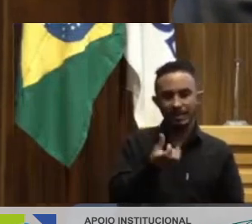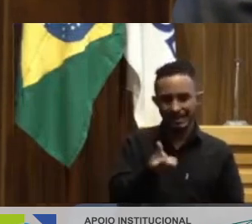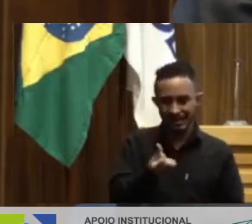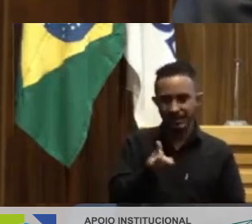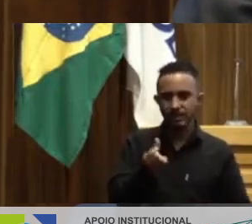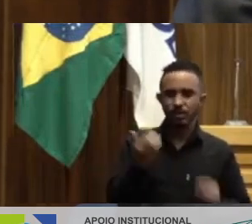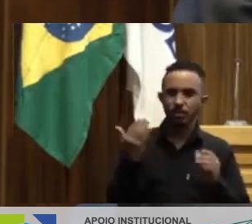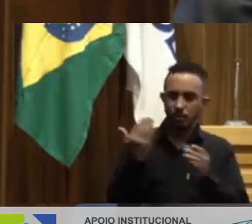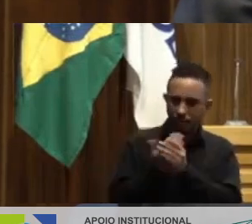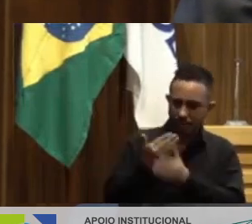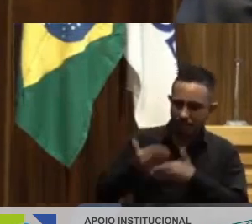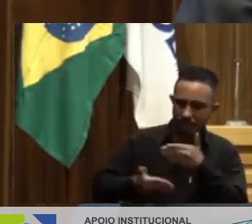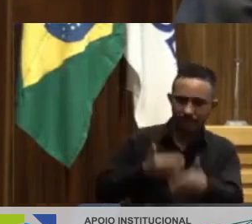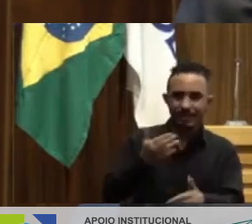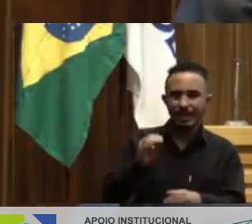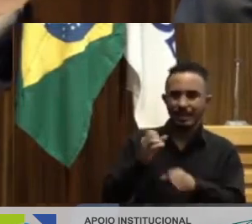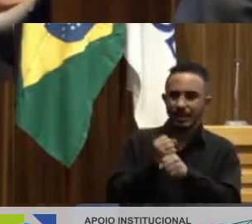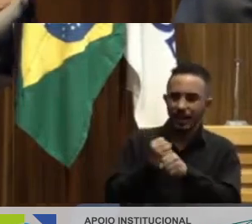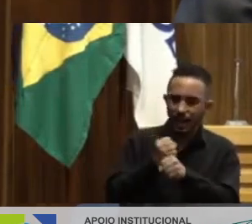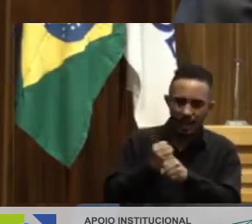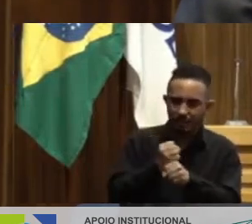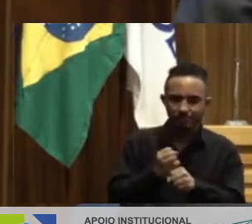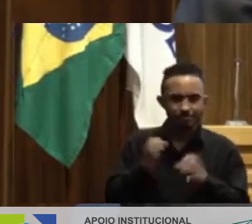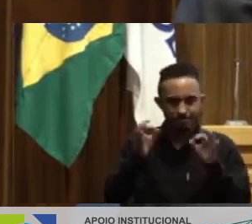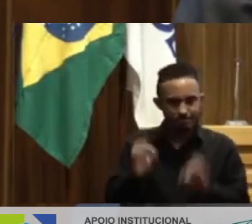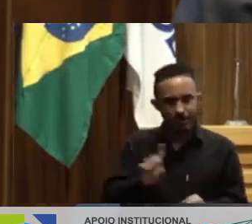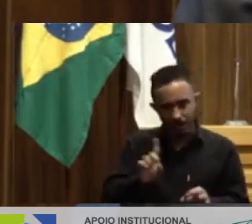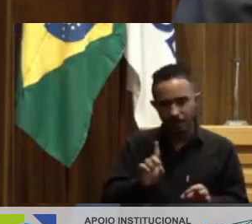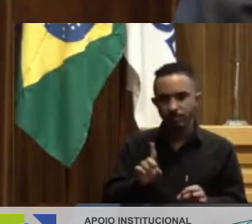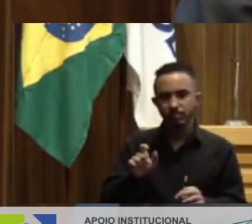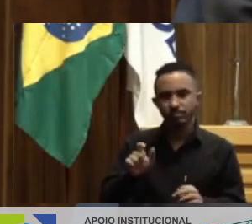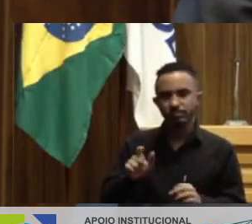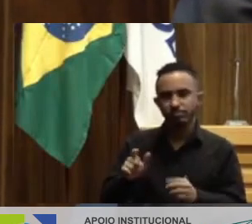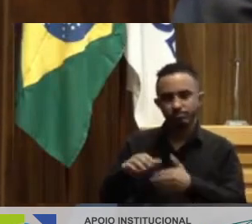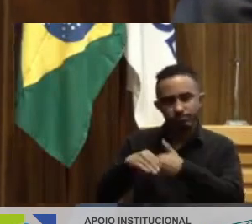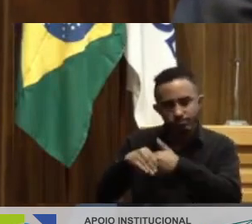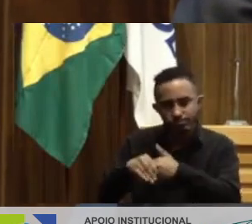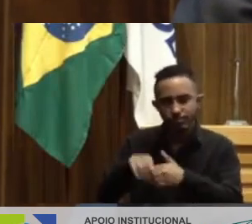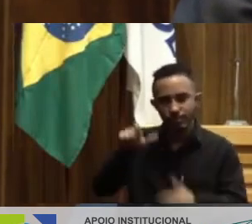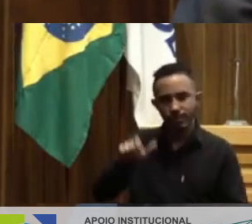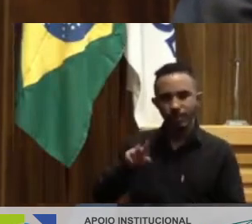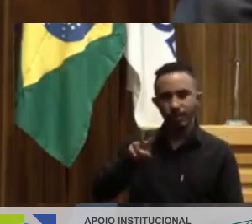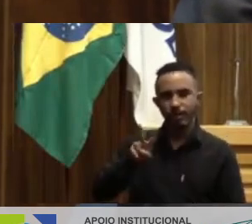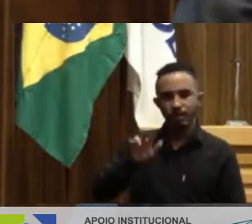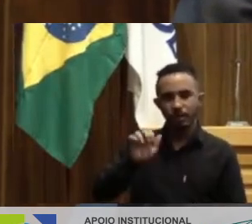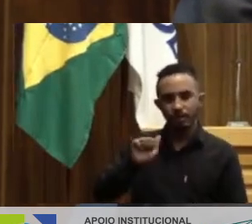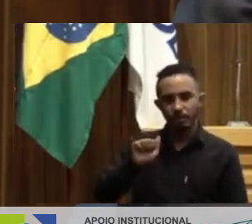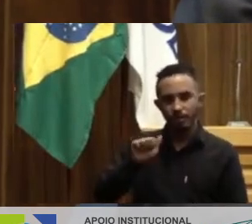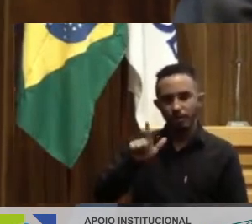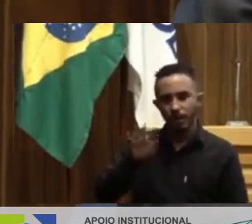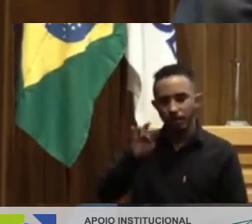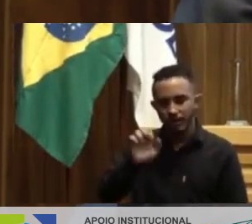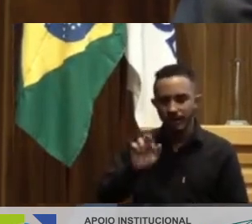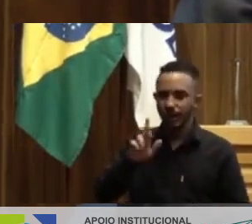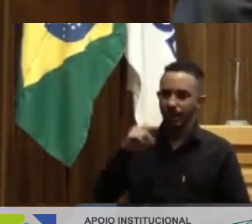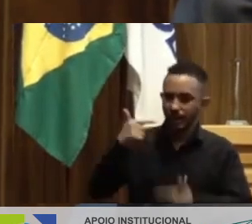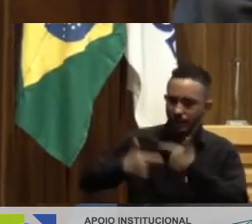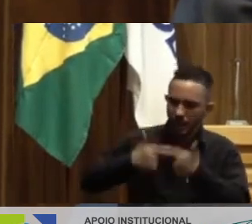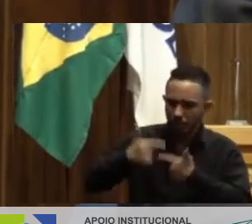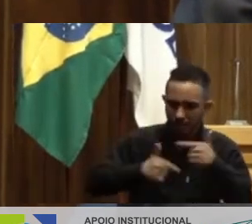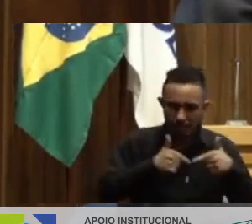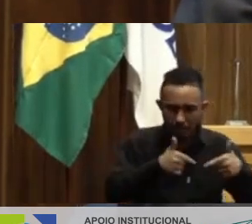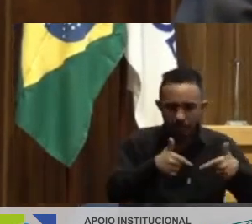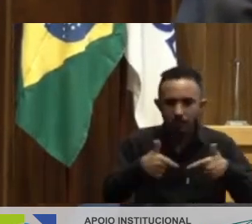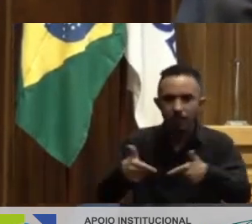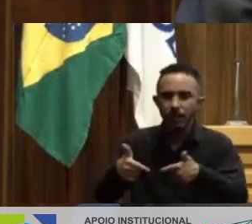anos completamente indevidos. Saudar o Walter Baeri, também nosso diretor jurídico, que trabalhou intensamente nessa agenda. E